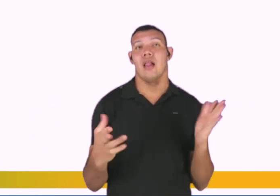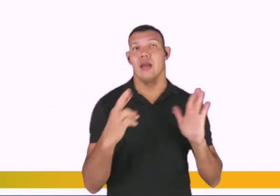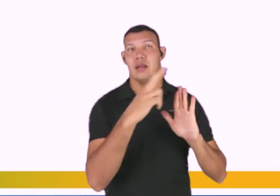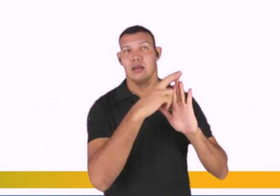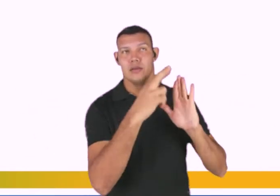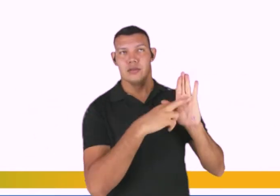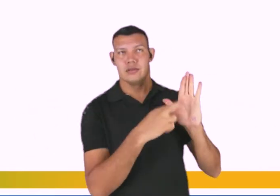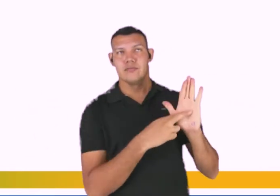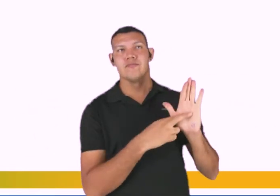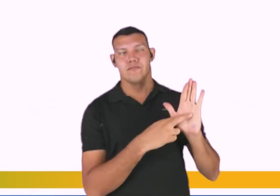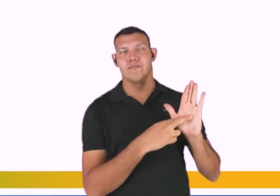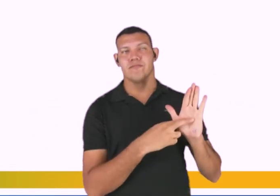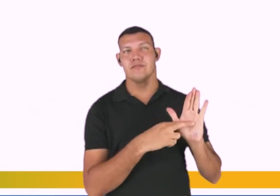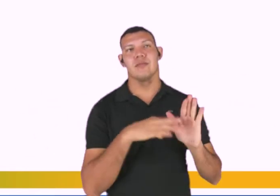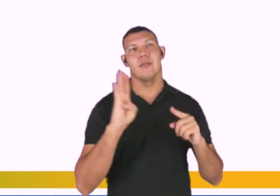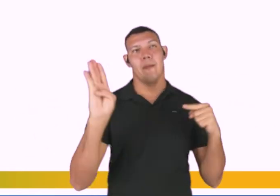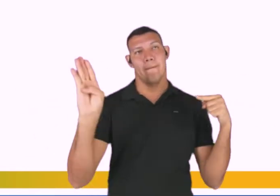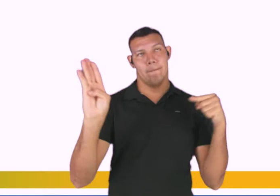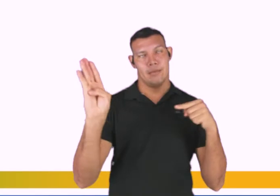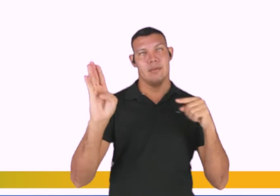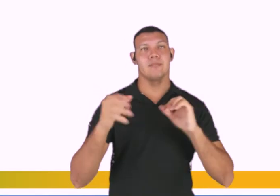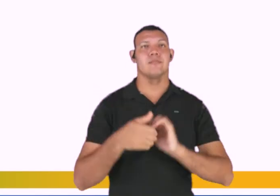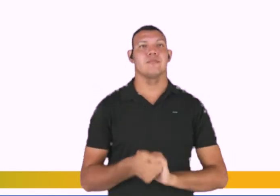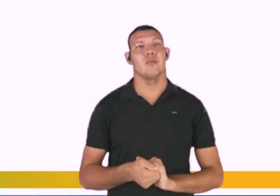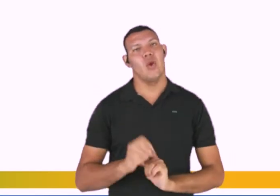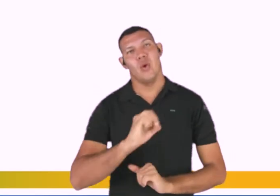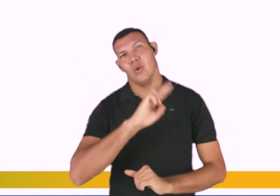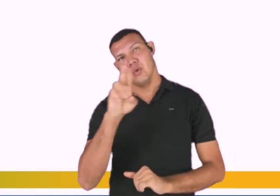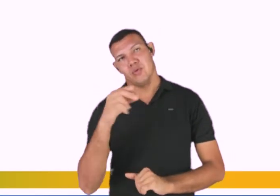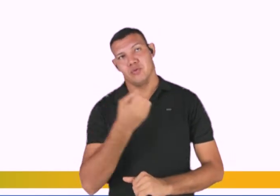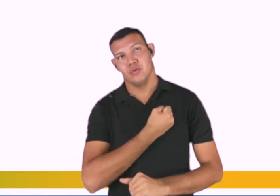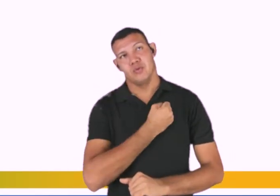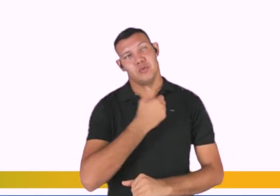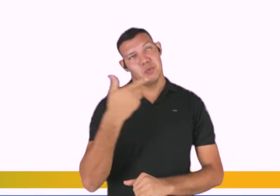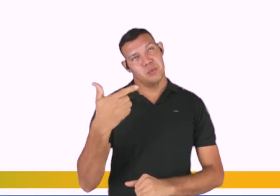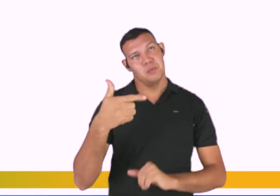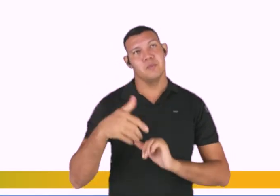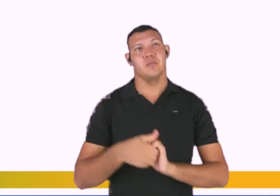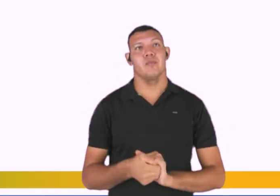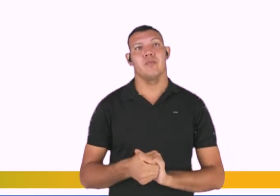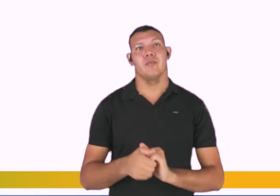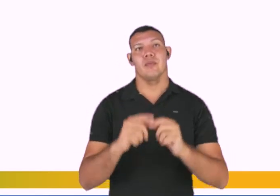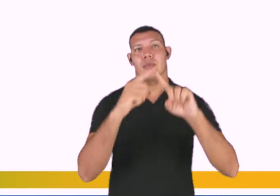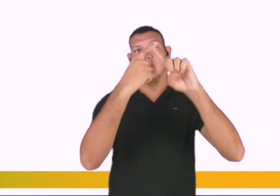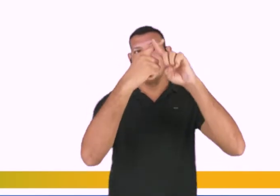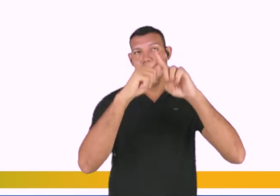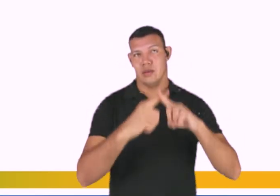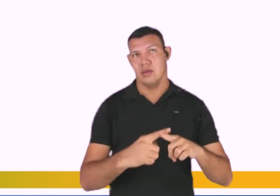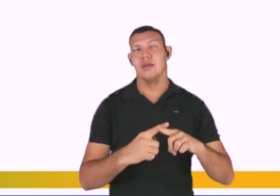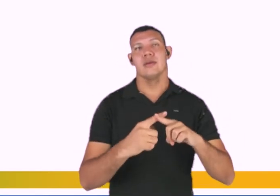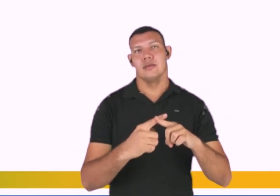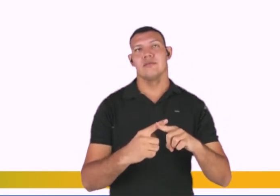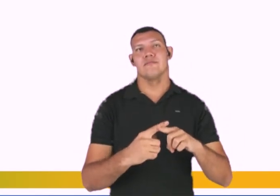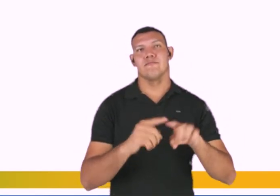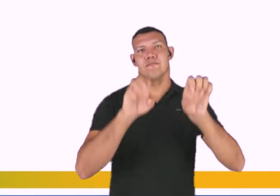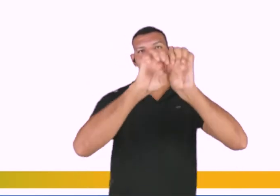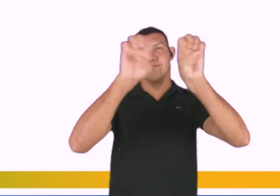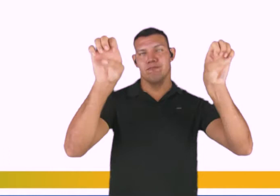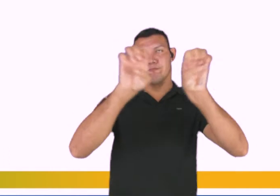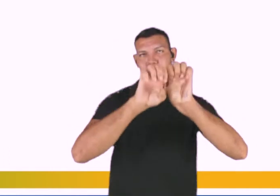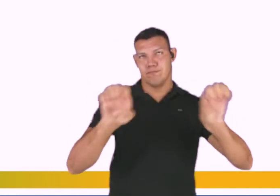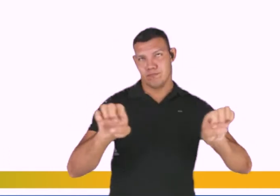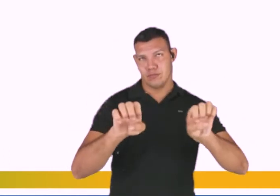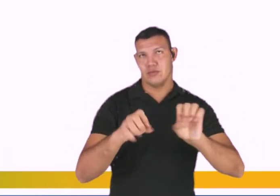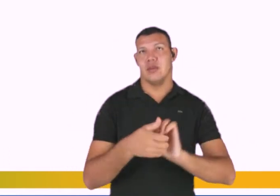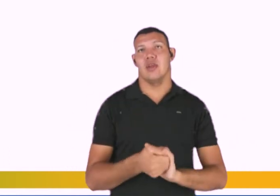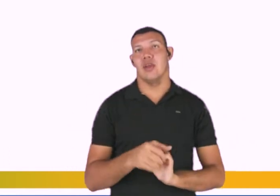B, ou a propriedade 2. Multiplicando uma ou mais equações de um sistema por um número